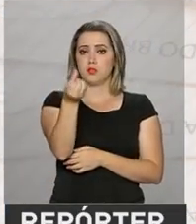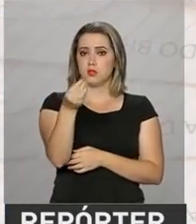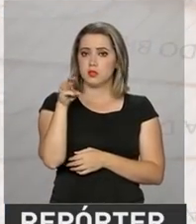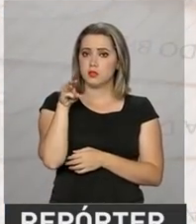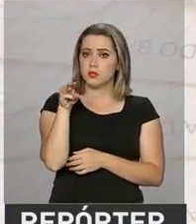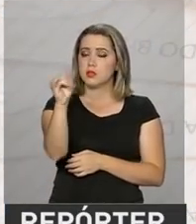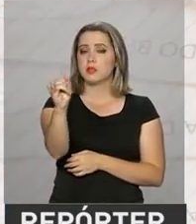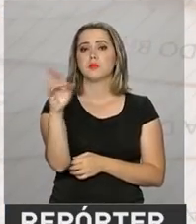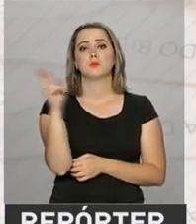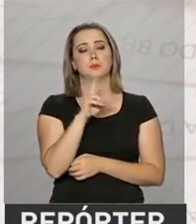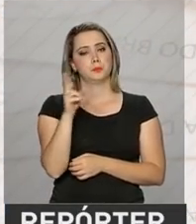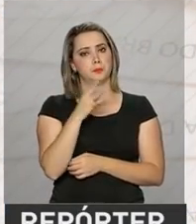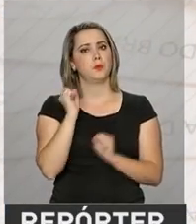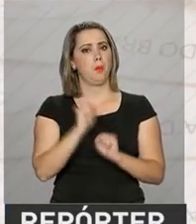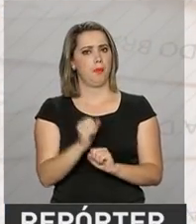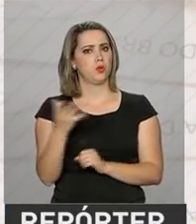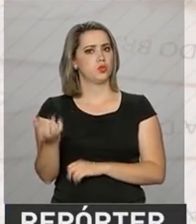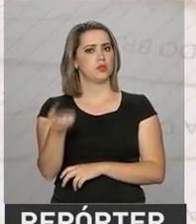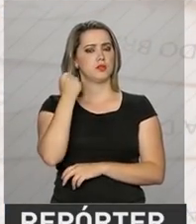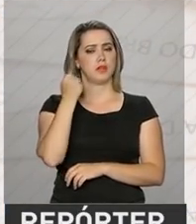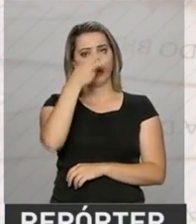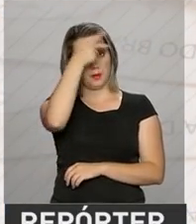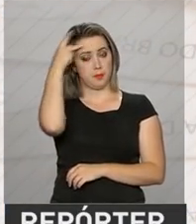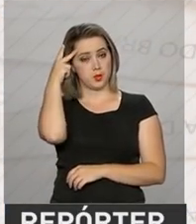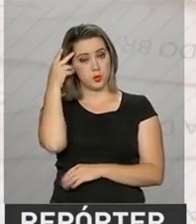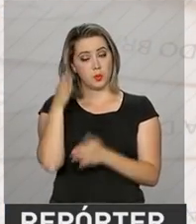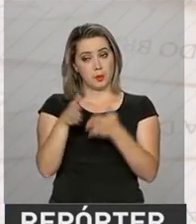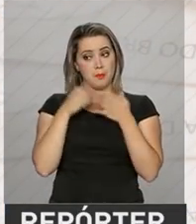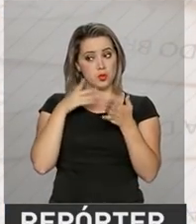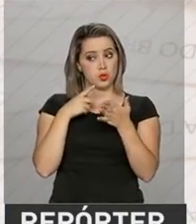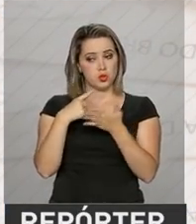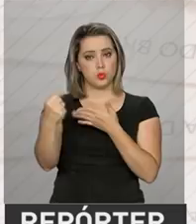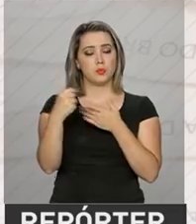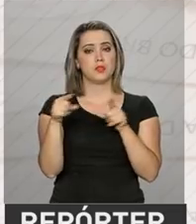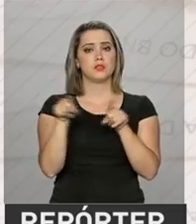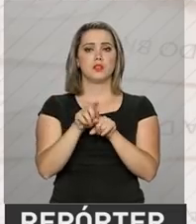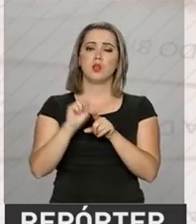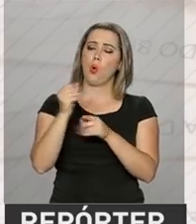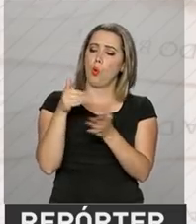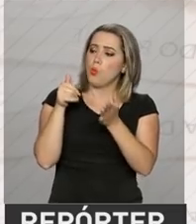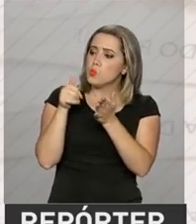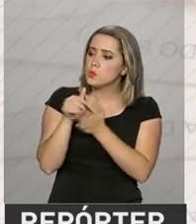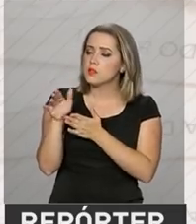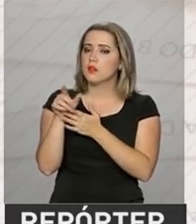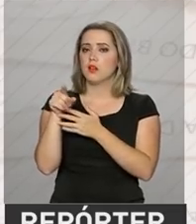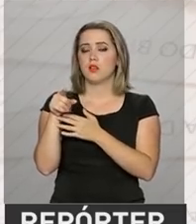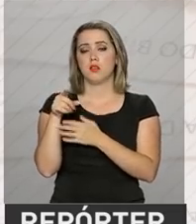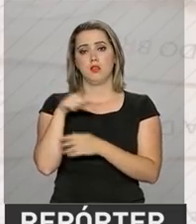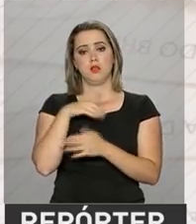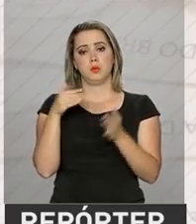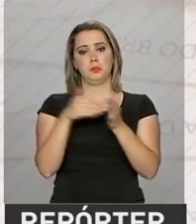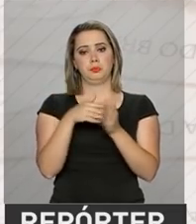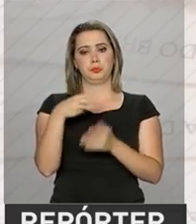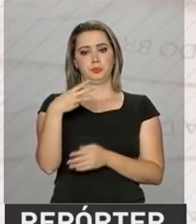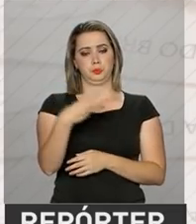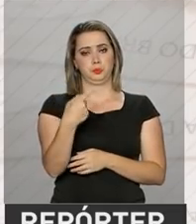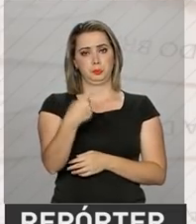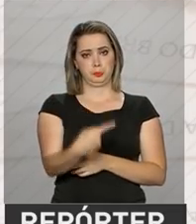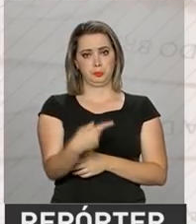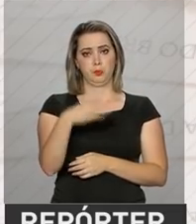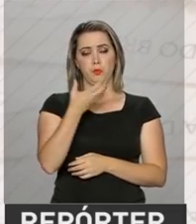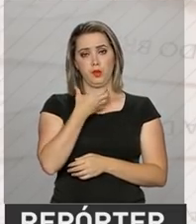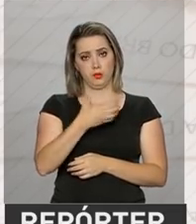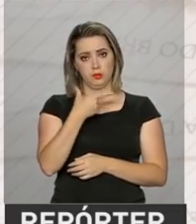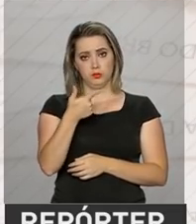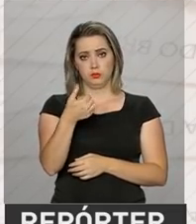o trabalhador que pediu demissão ou foi demitido por justa causa até 31 de dezembro de 2015 para confirmar se você